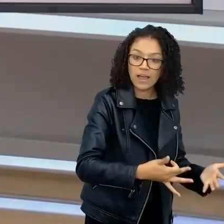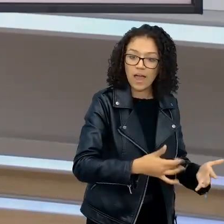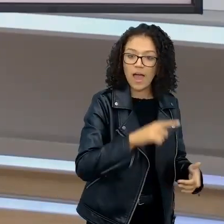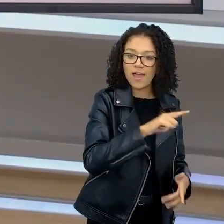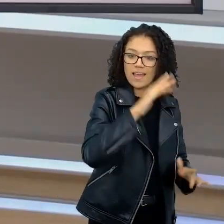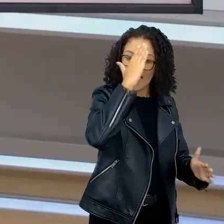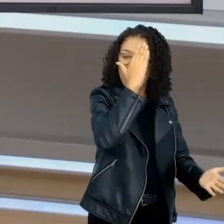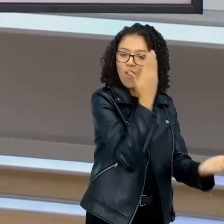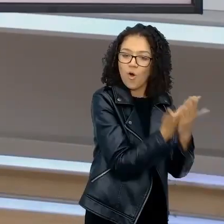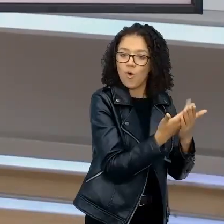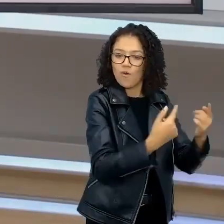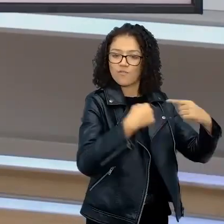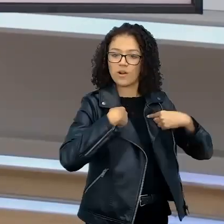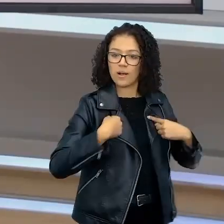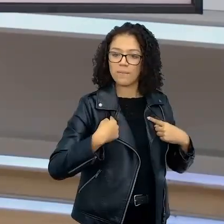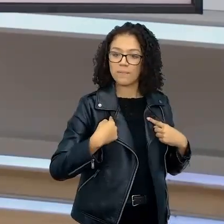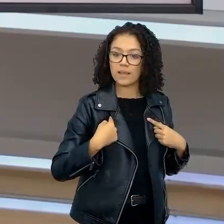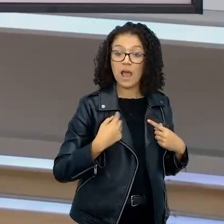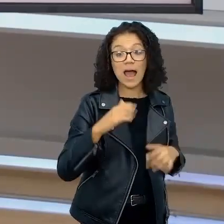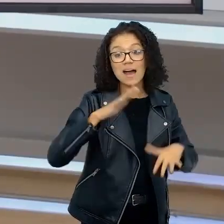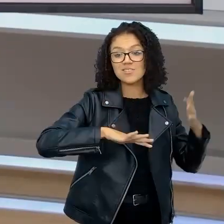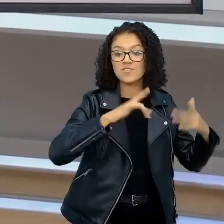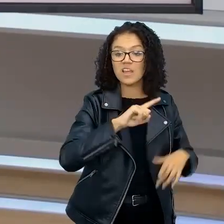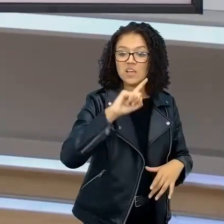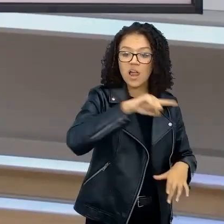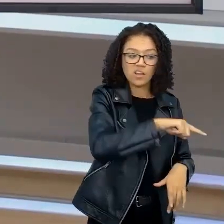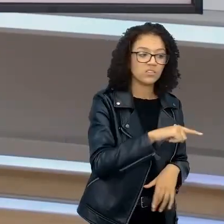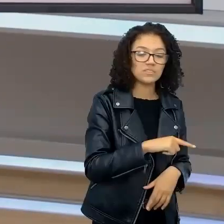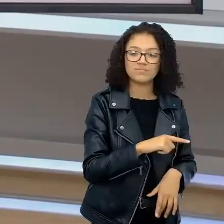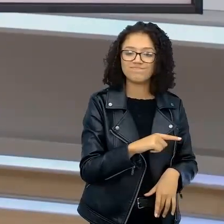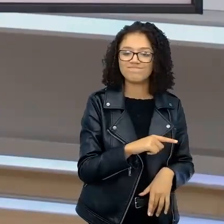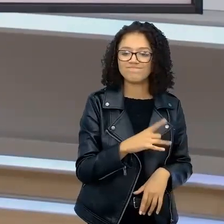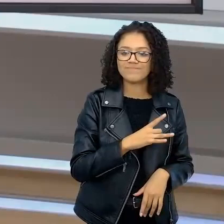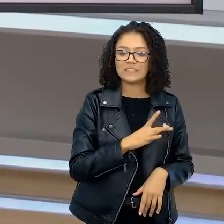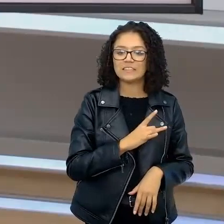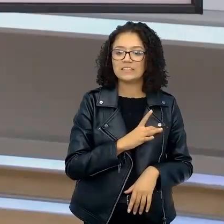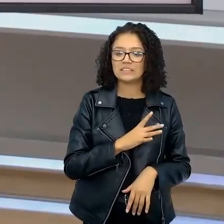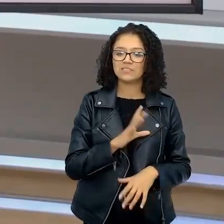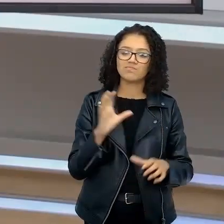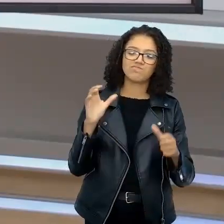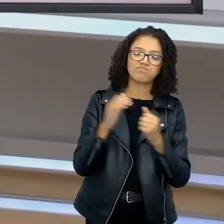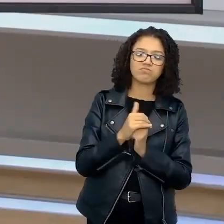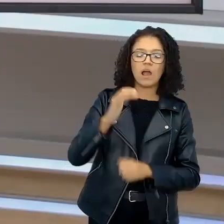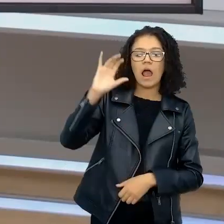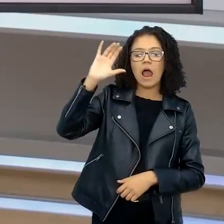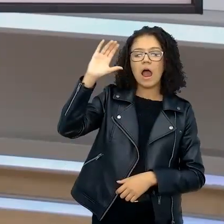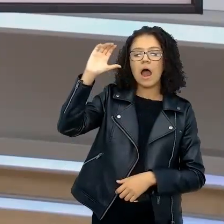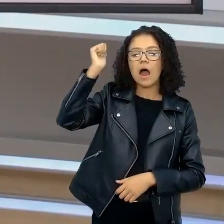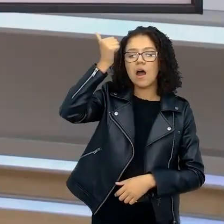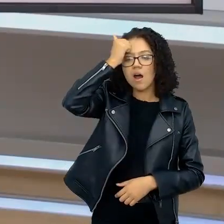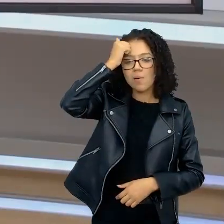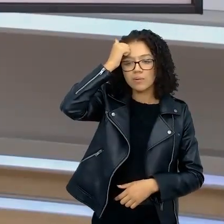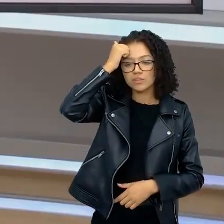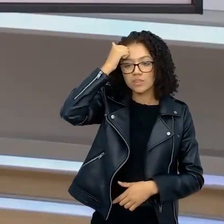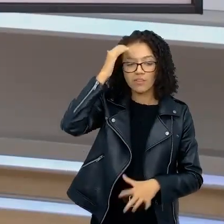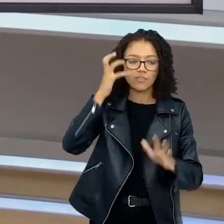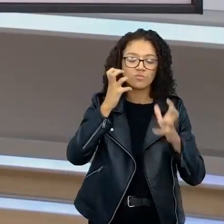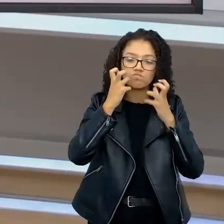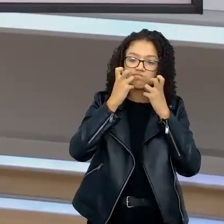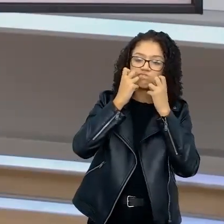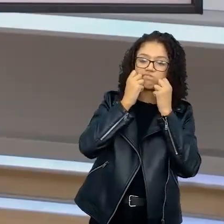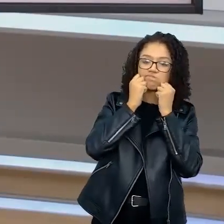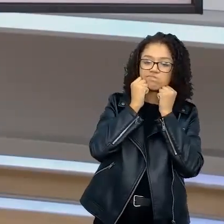outras pessoas e ela vai se fechar e a gente não vai conseguir dar esses próximos passos, que é proteger e evitar,